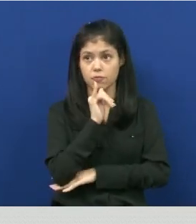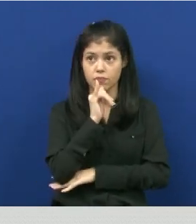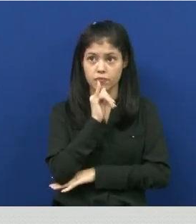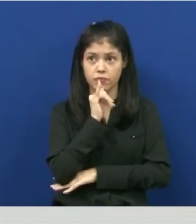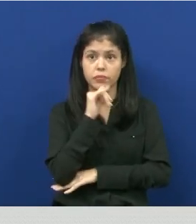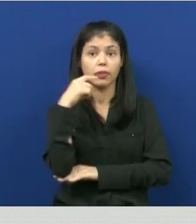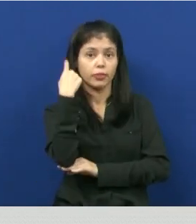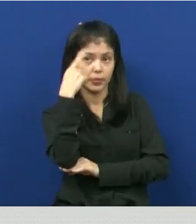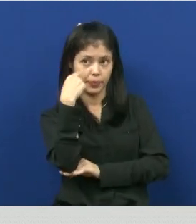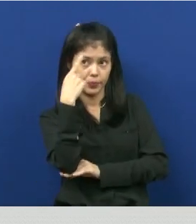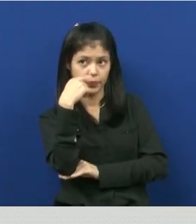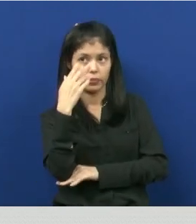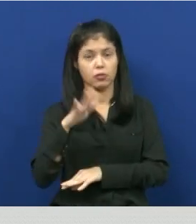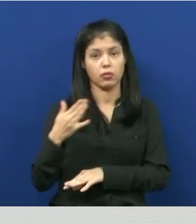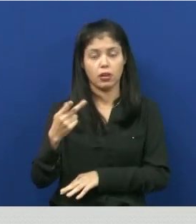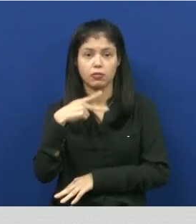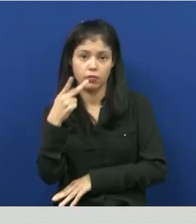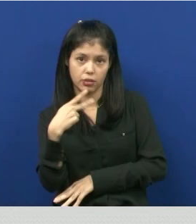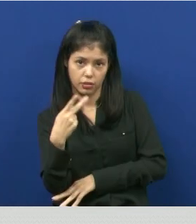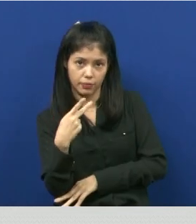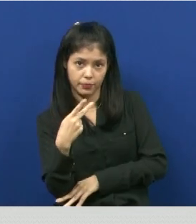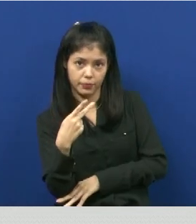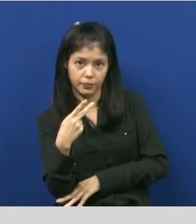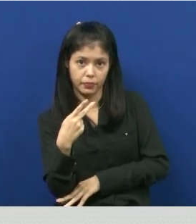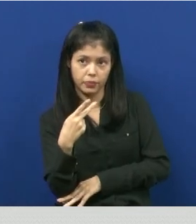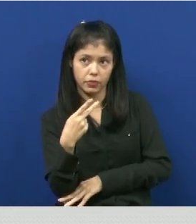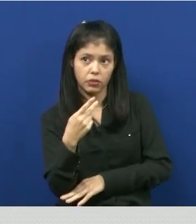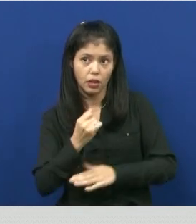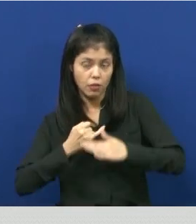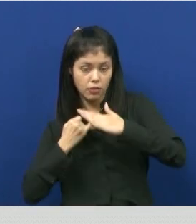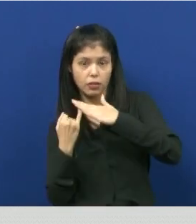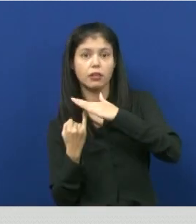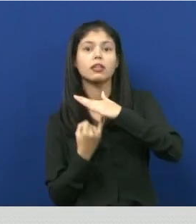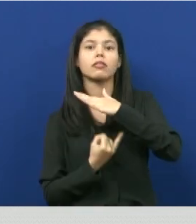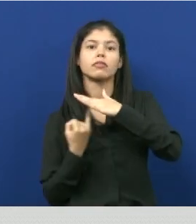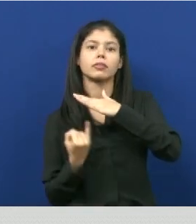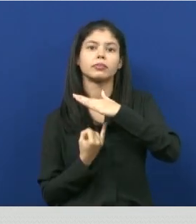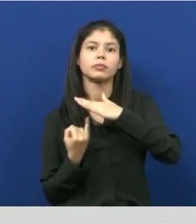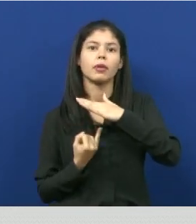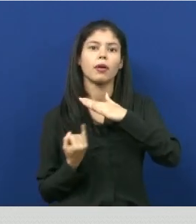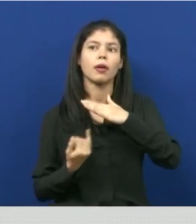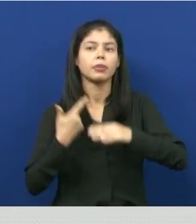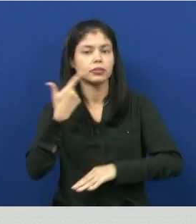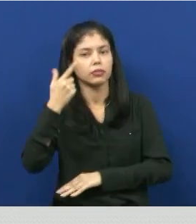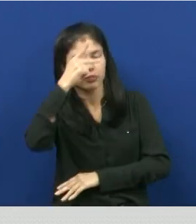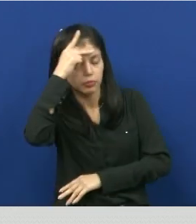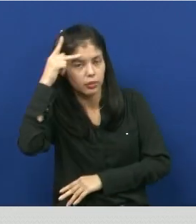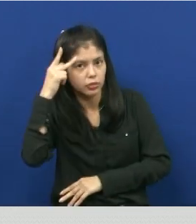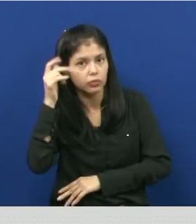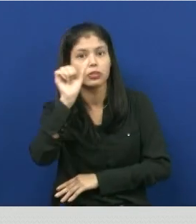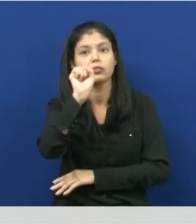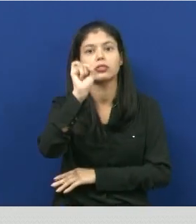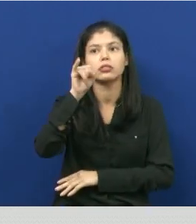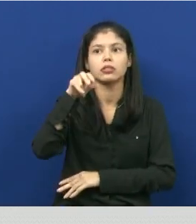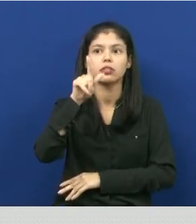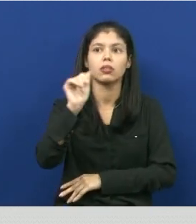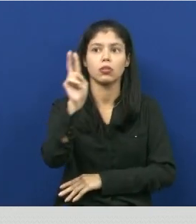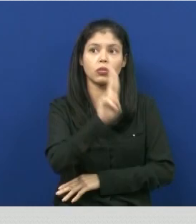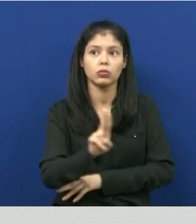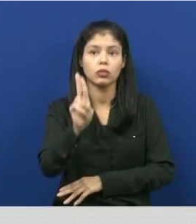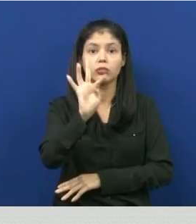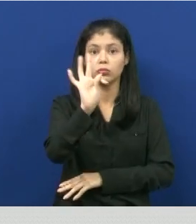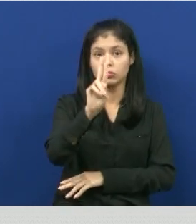na Espanha, quando eu quero me tratar de maneira informal, para a segunda pessoa do singular, eu